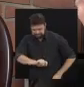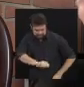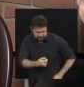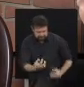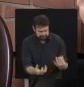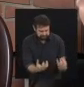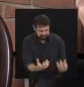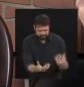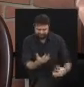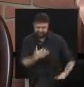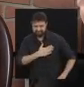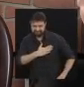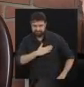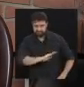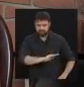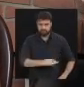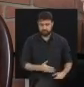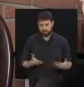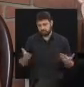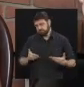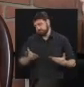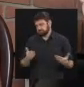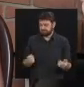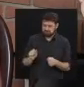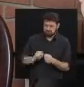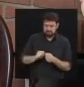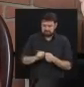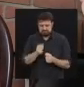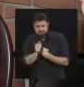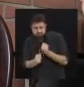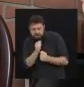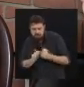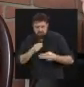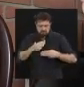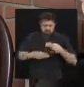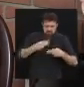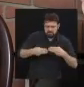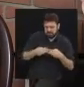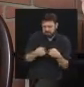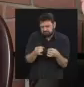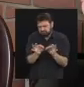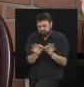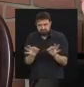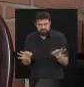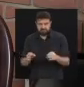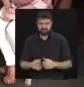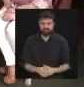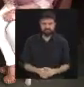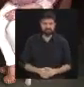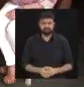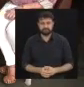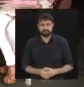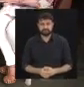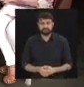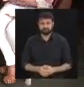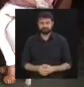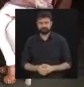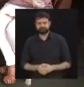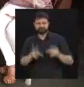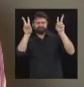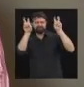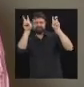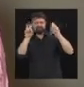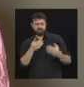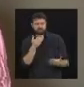mas Vai ter que aprender. miojo, salsicha, um arroz, um macarrão, assim, filé de frango, essas coisas. Eu estava falando sobre